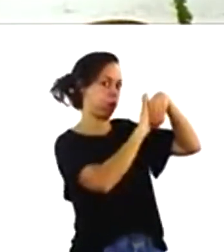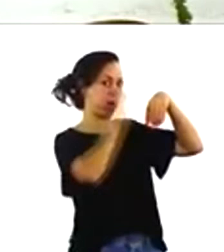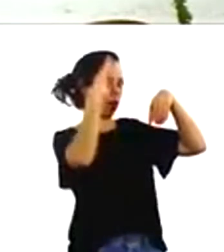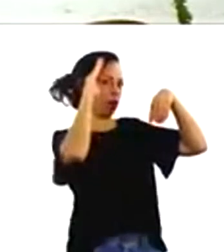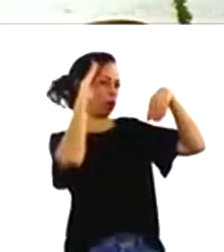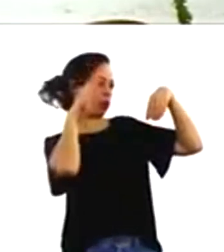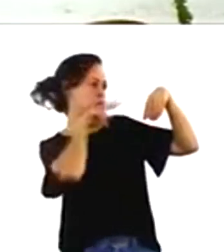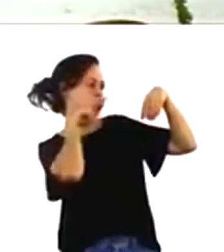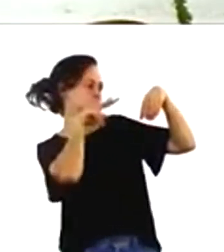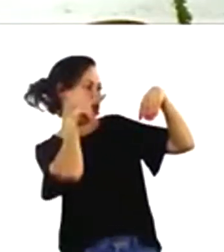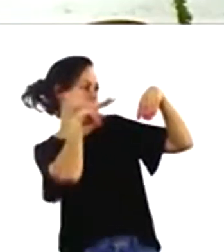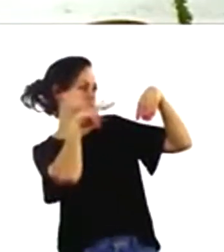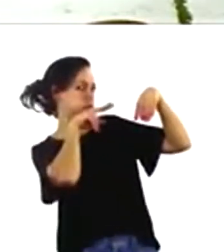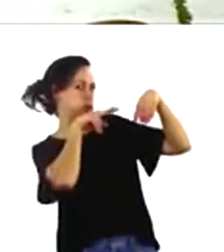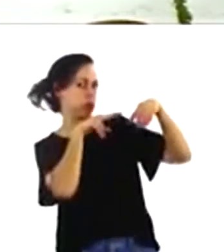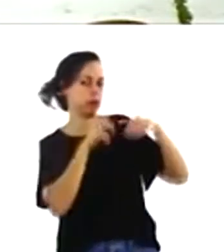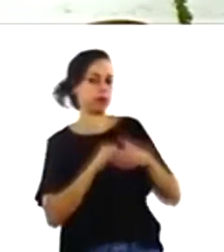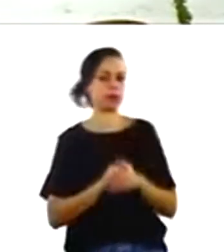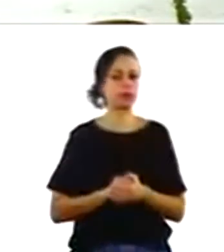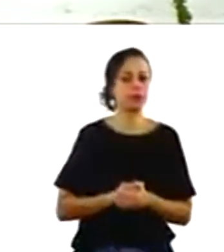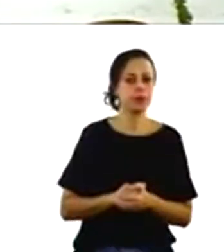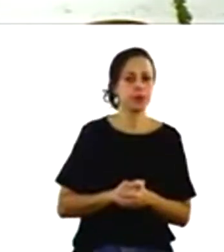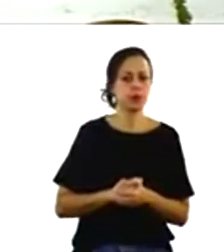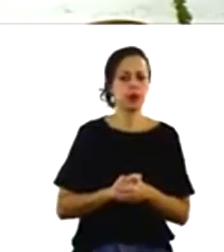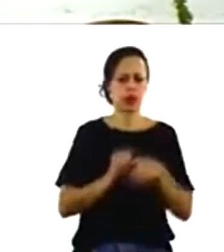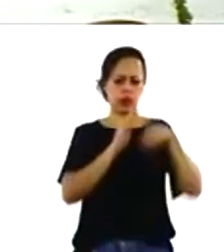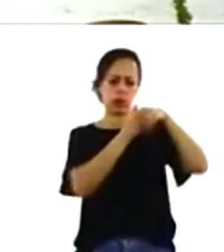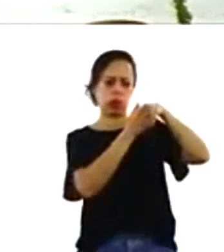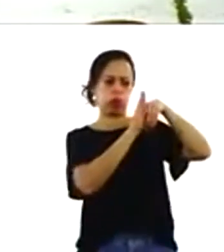seria possível alguém fazer